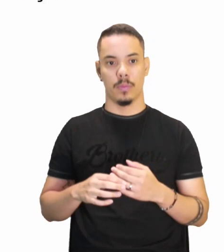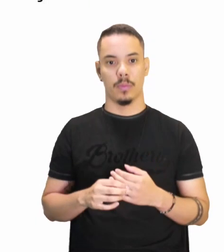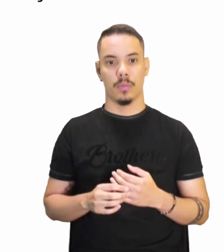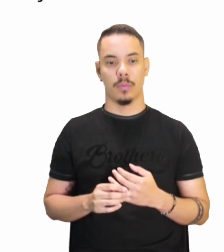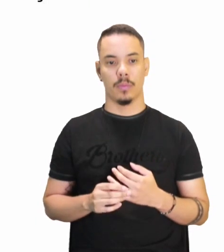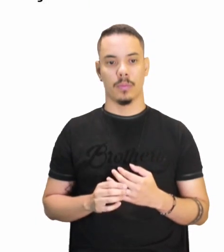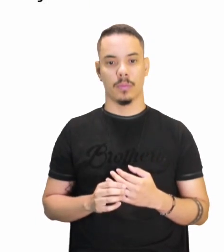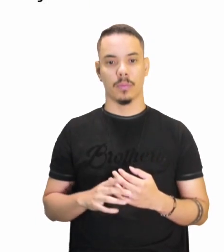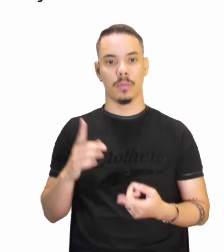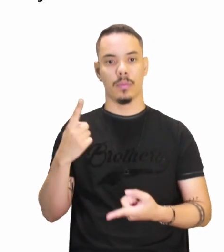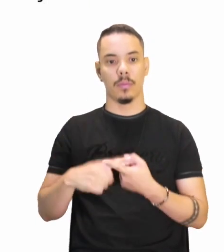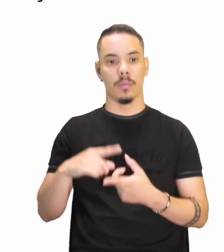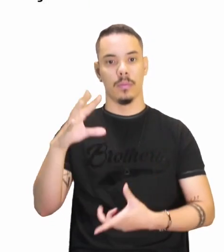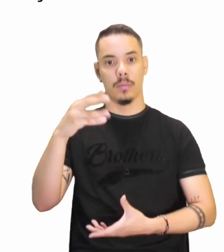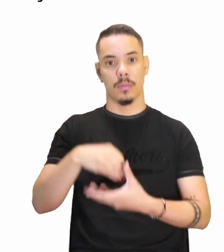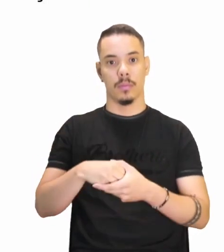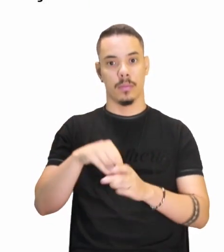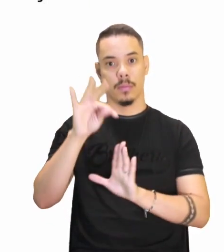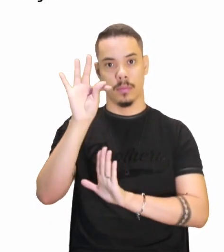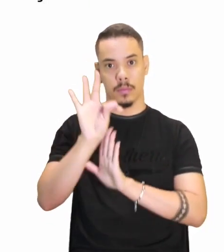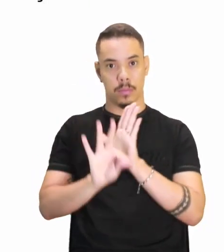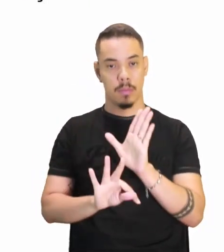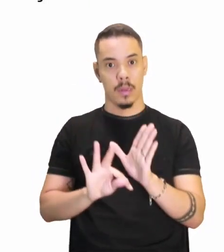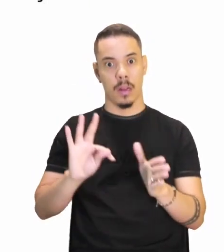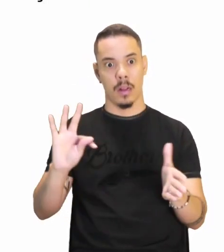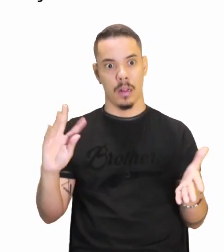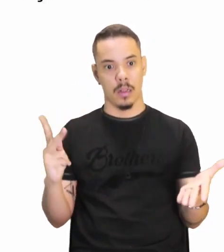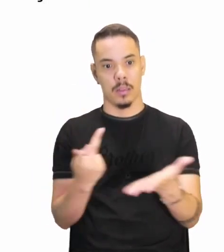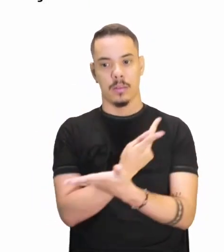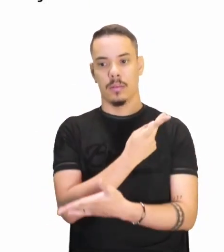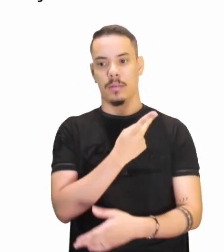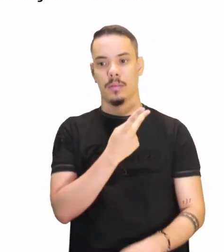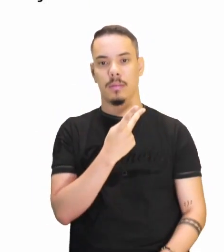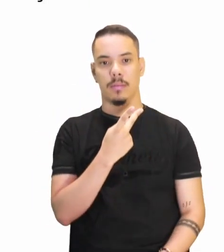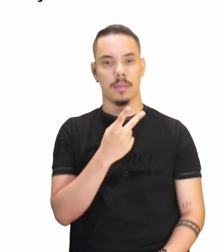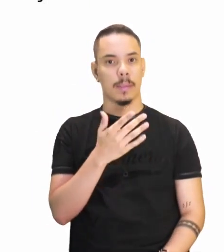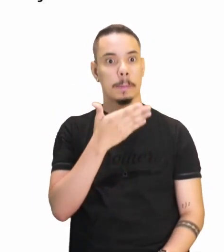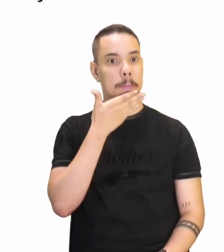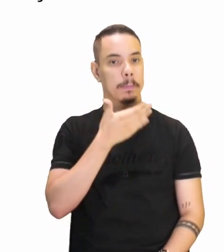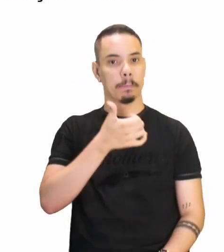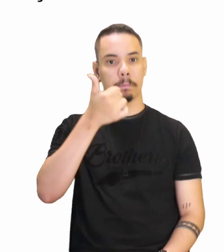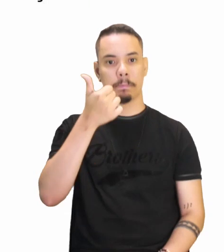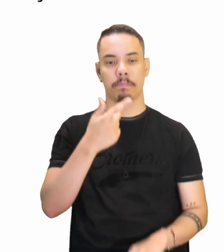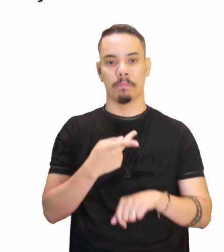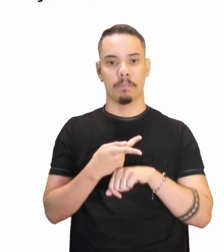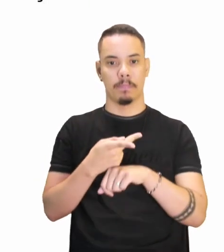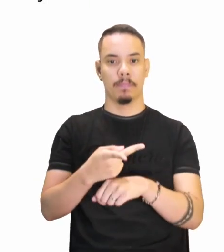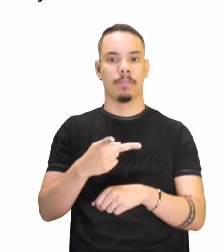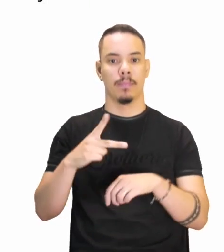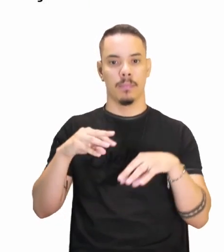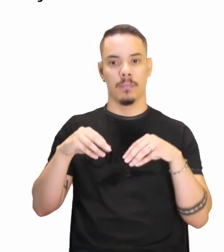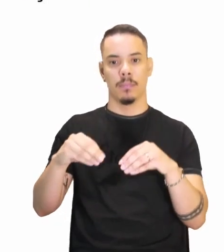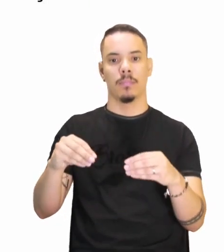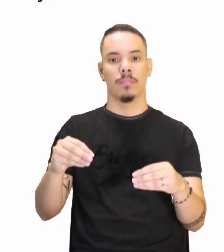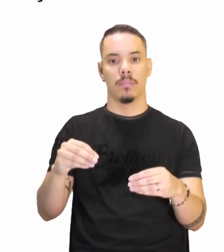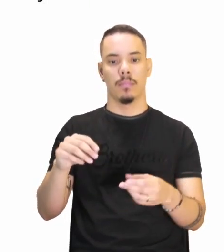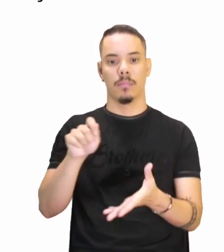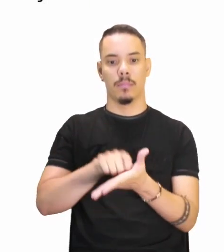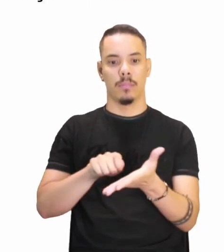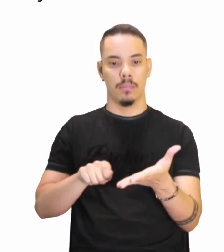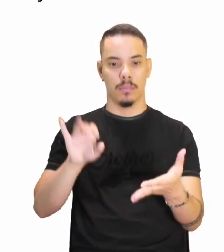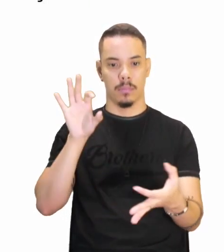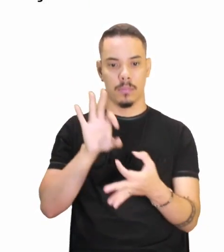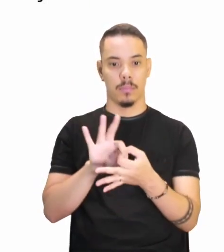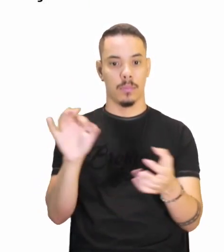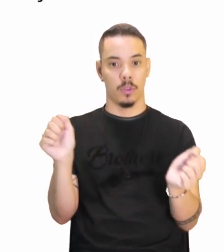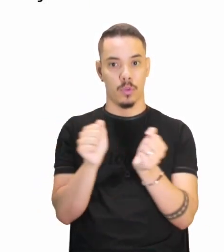lá no texto comete um erro é muito melhor procurar não no terreno que fica entre o escritor entre